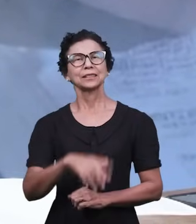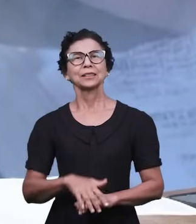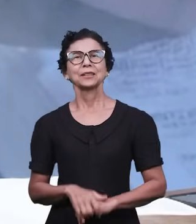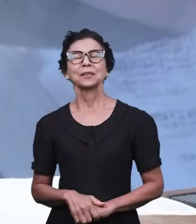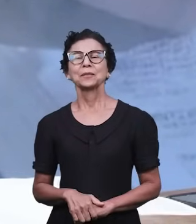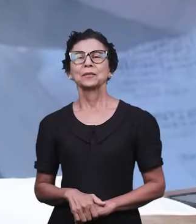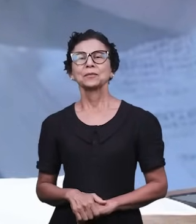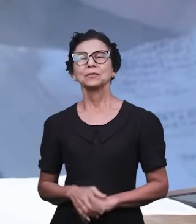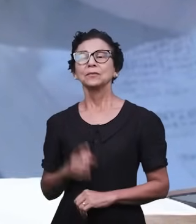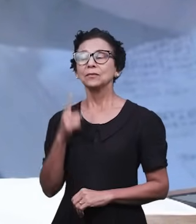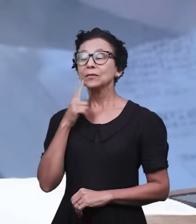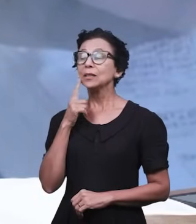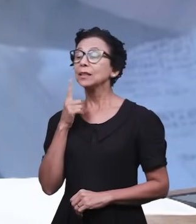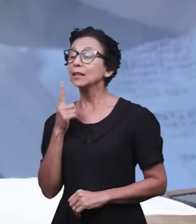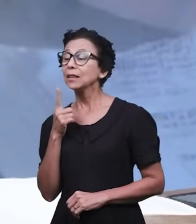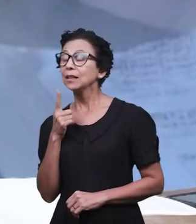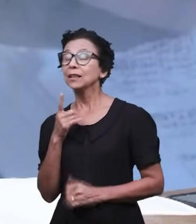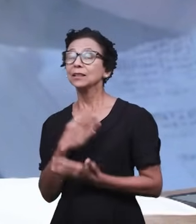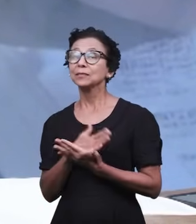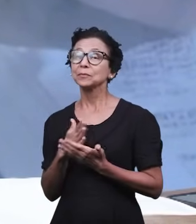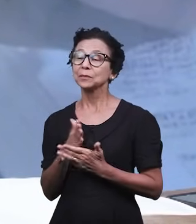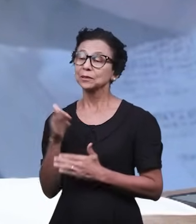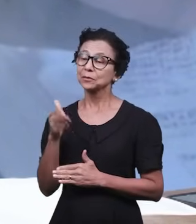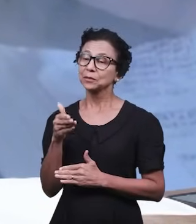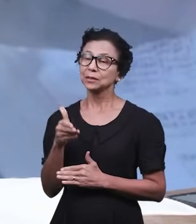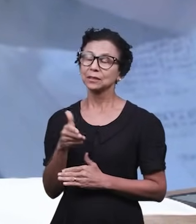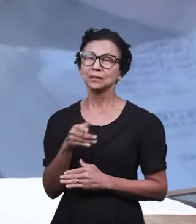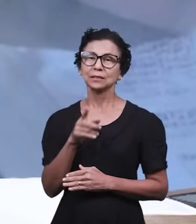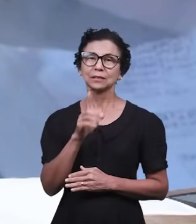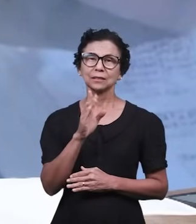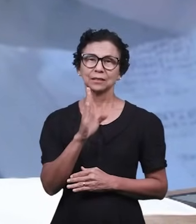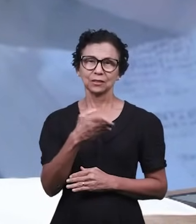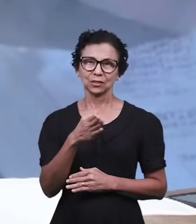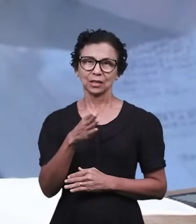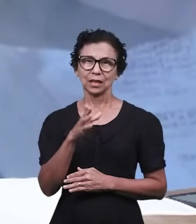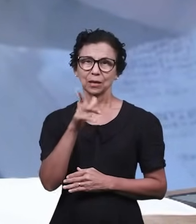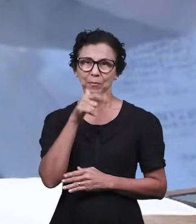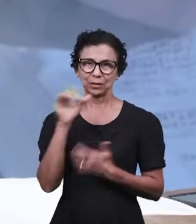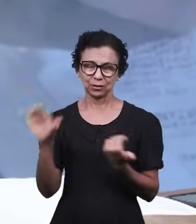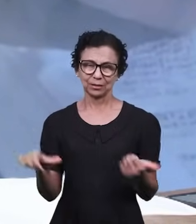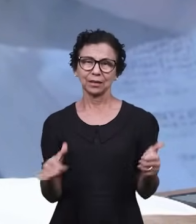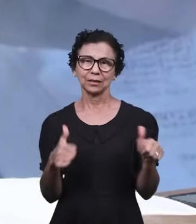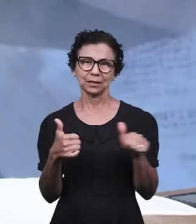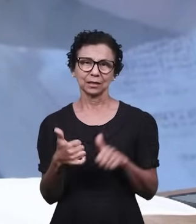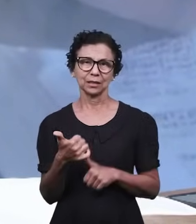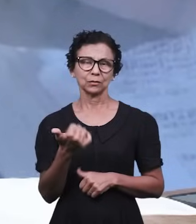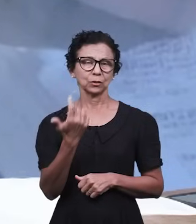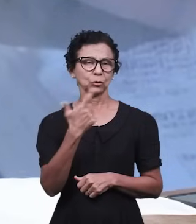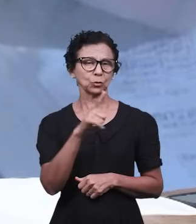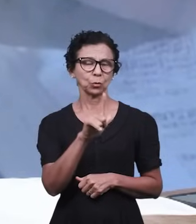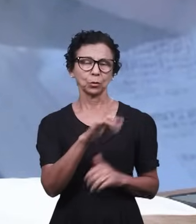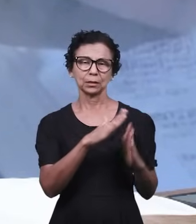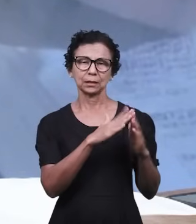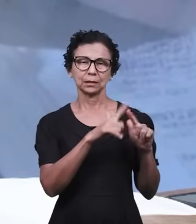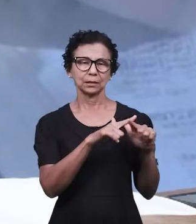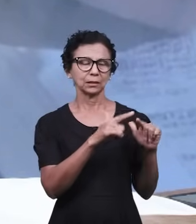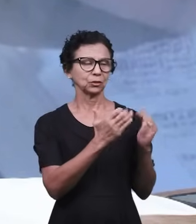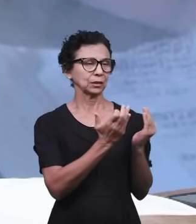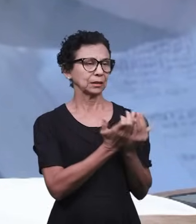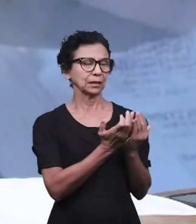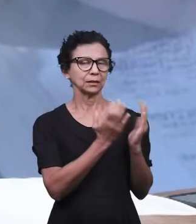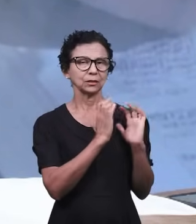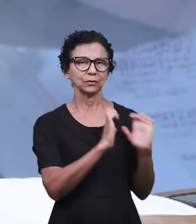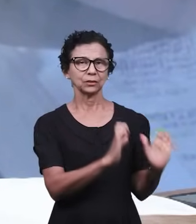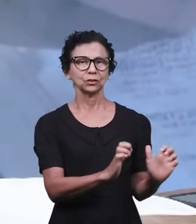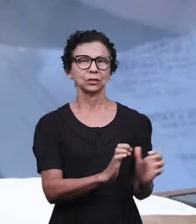a frequentar. Se você já é uma pessoa batizada nas águas em outra igreja evangélica, coisa que quer ir na nossa igreja, poder ir.